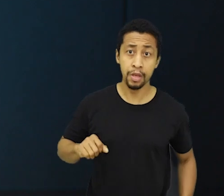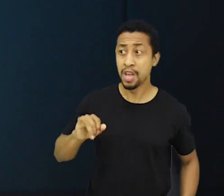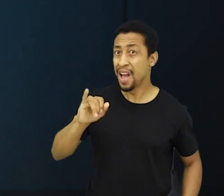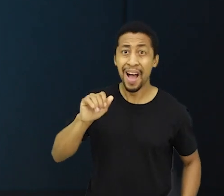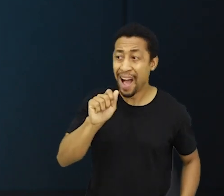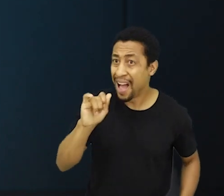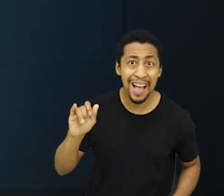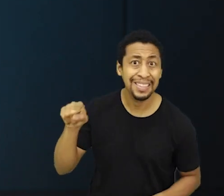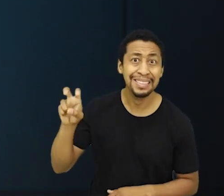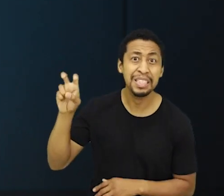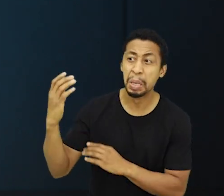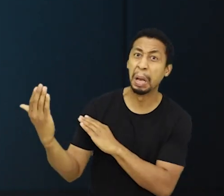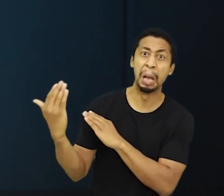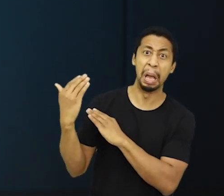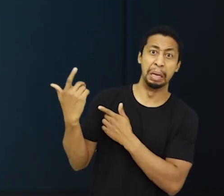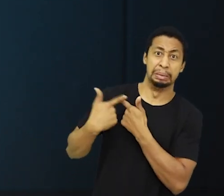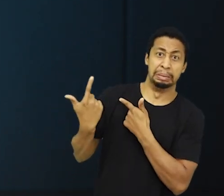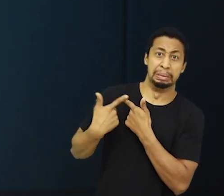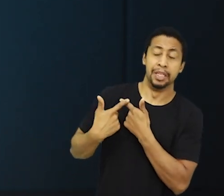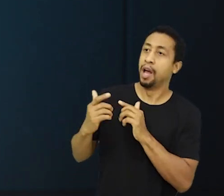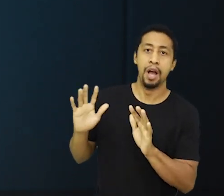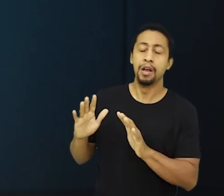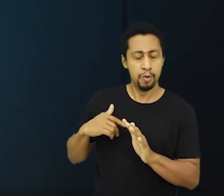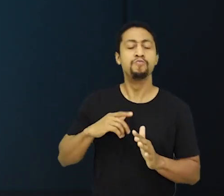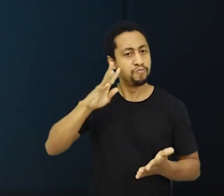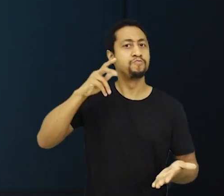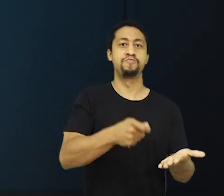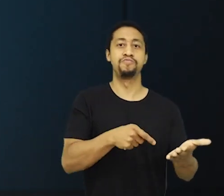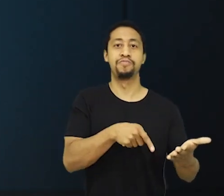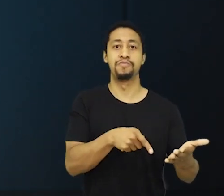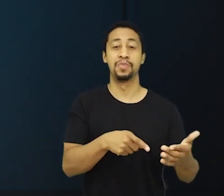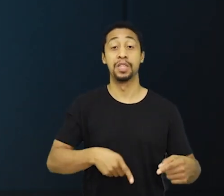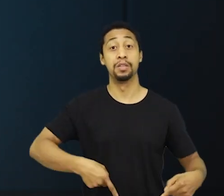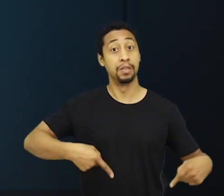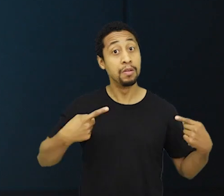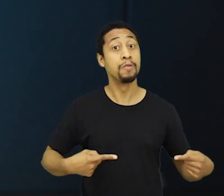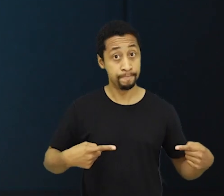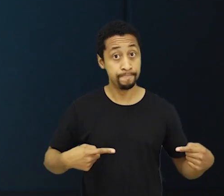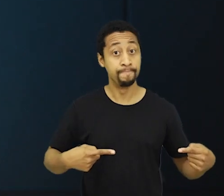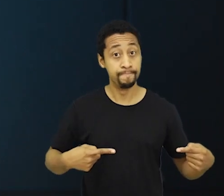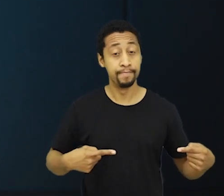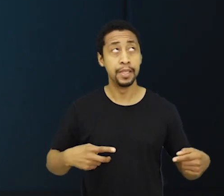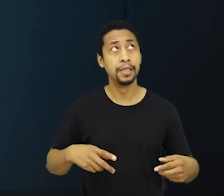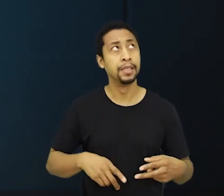AI-5. Então, esse foi o meu primeiro desafio. O segundo desafio foi